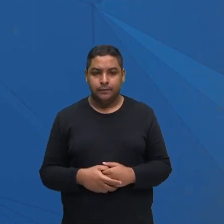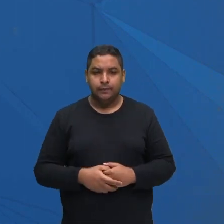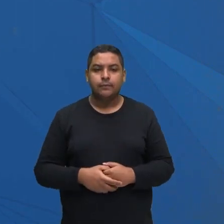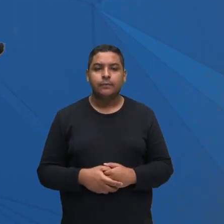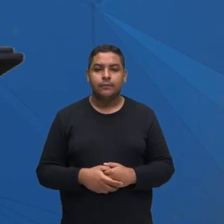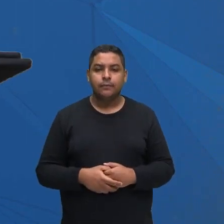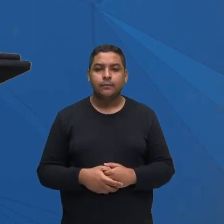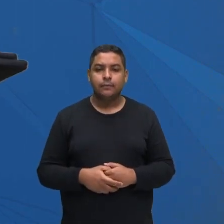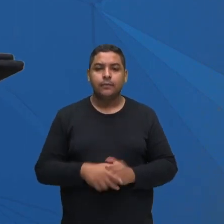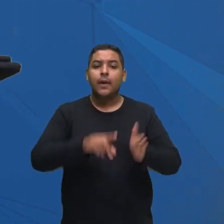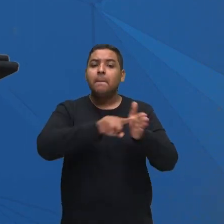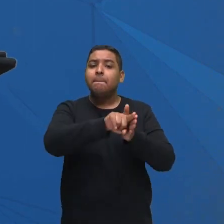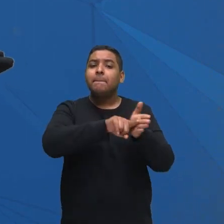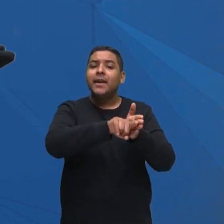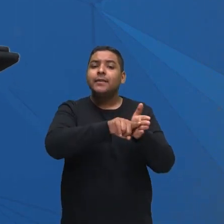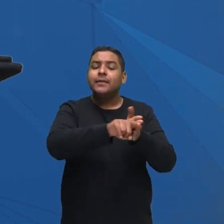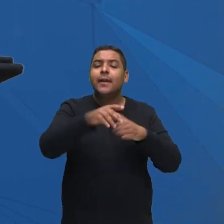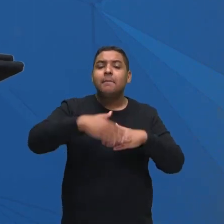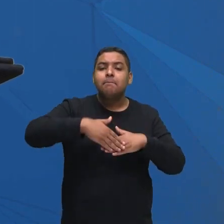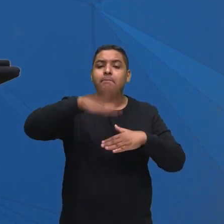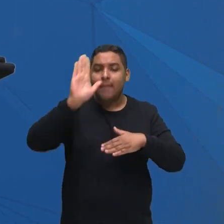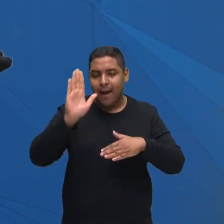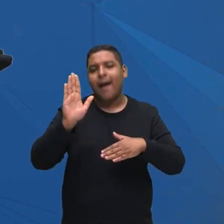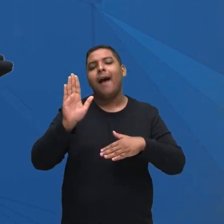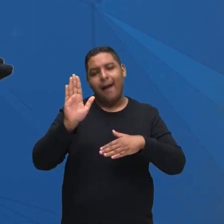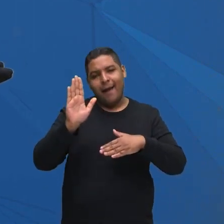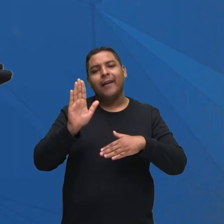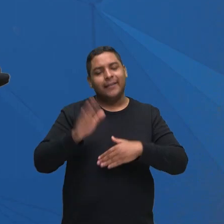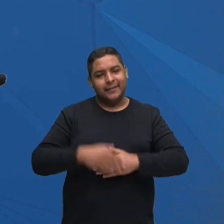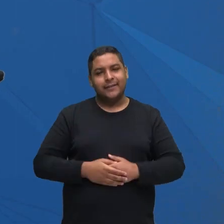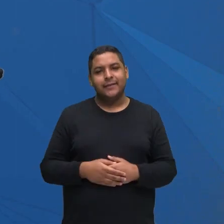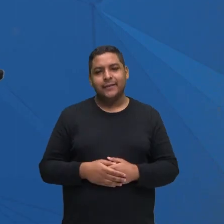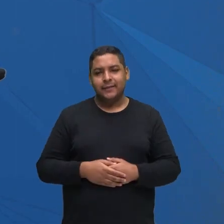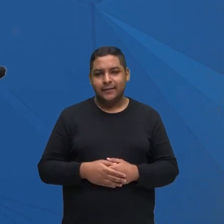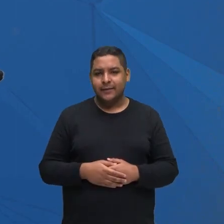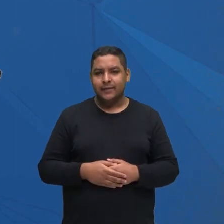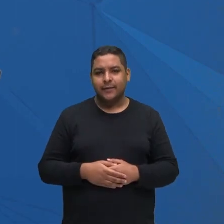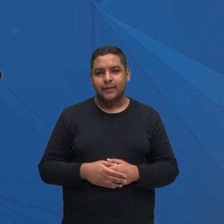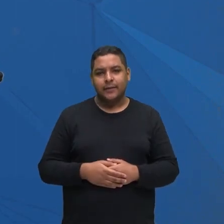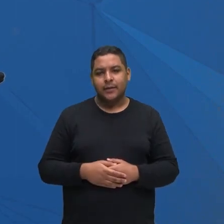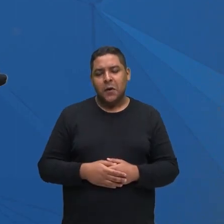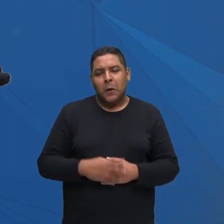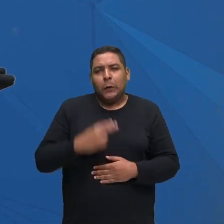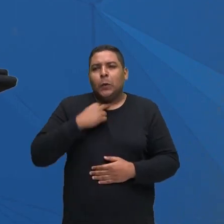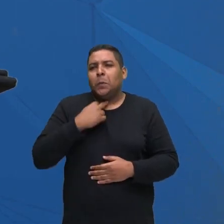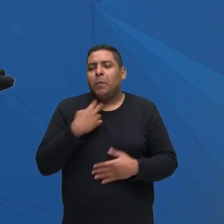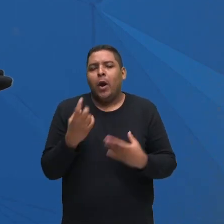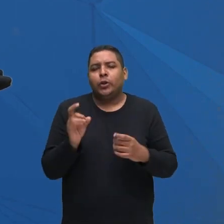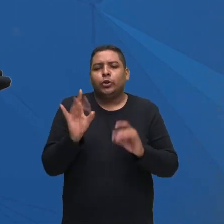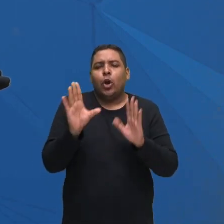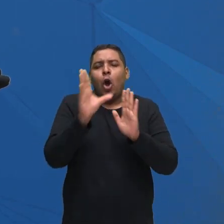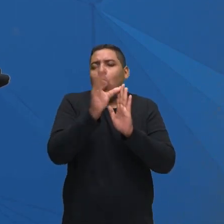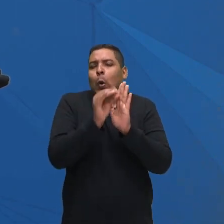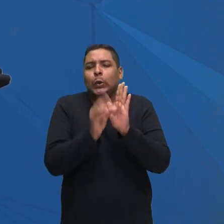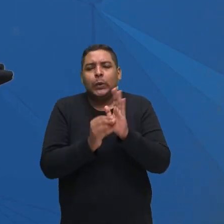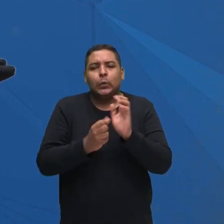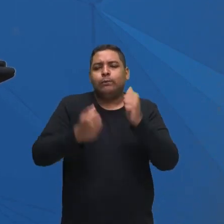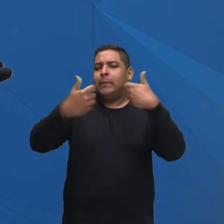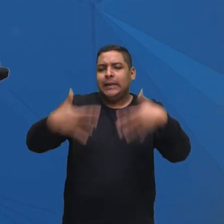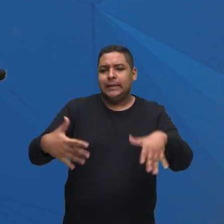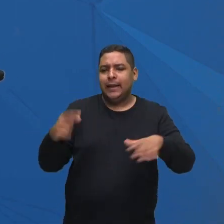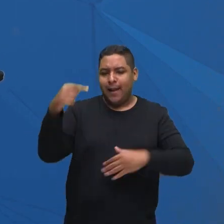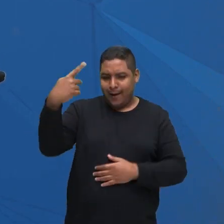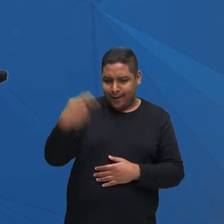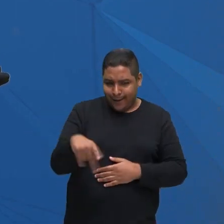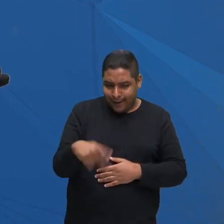só, pesquisar mais, claro, sempre, não se esgote, né, somente com o conteúdo que a gente apresenta aqui.